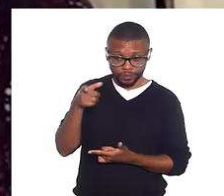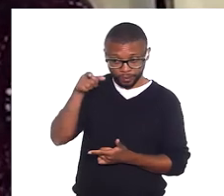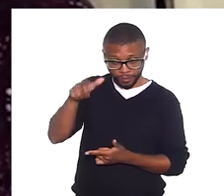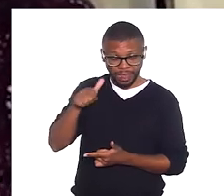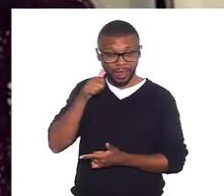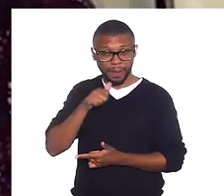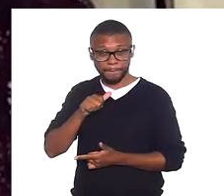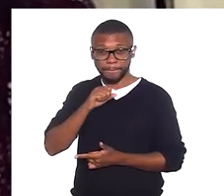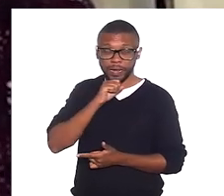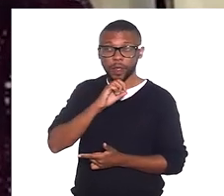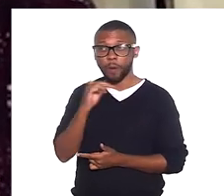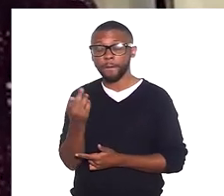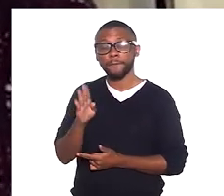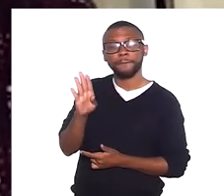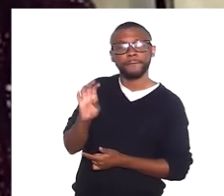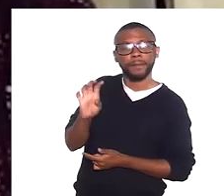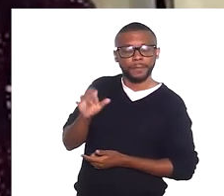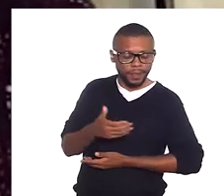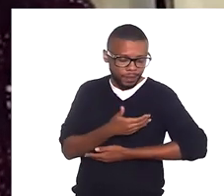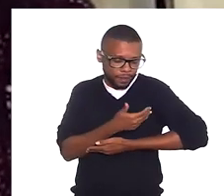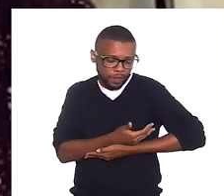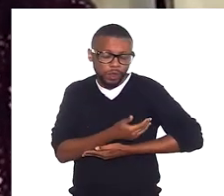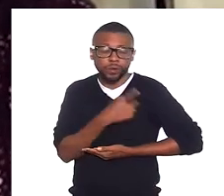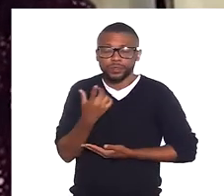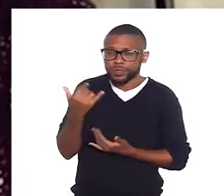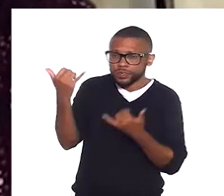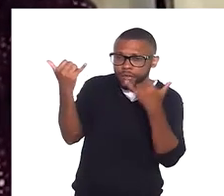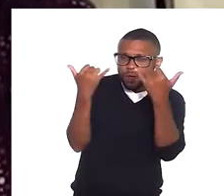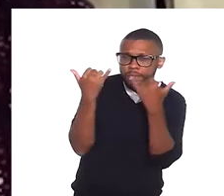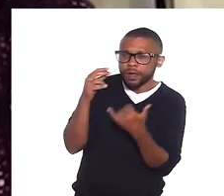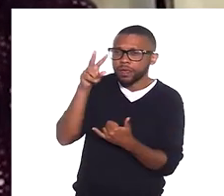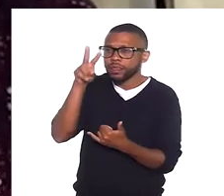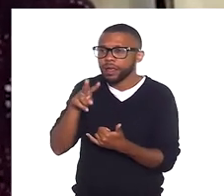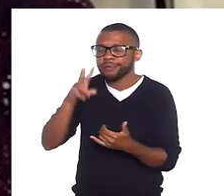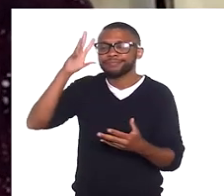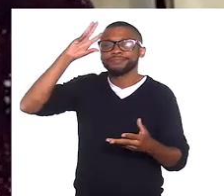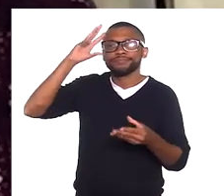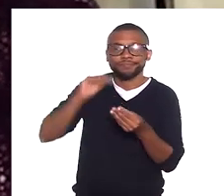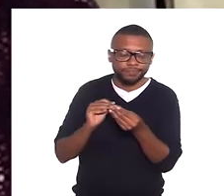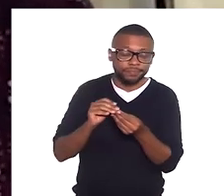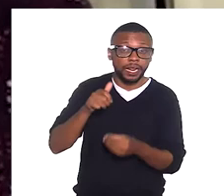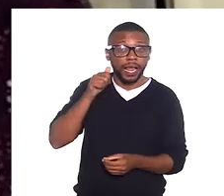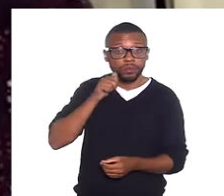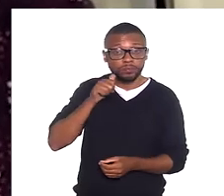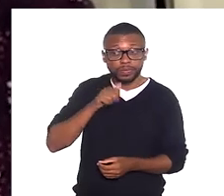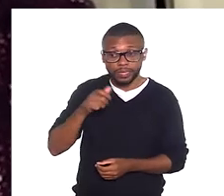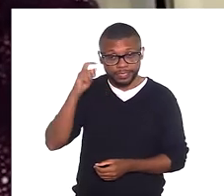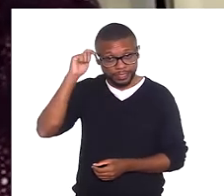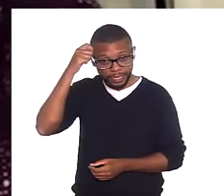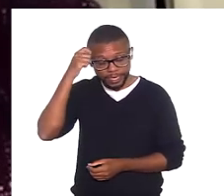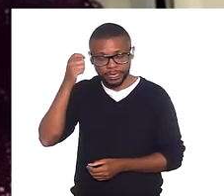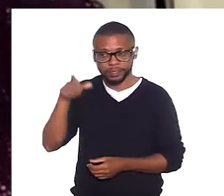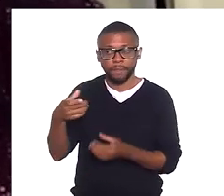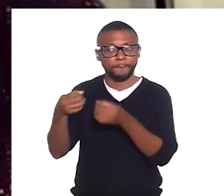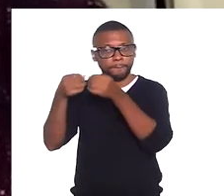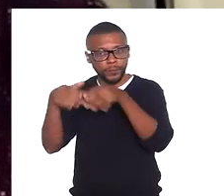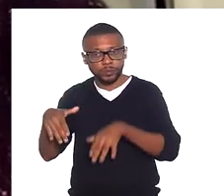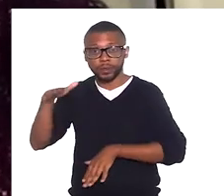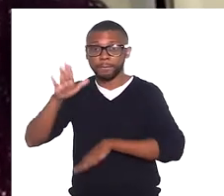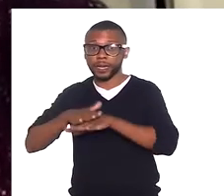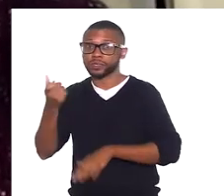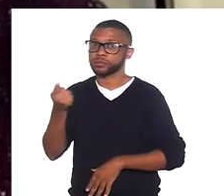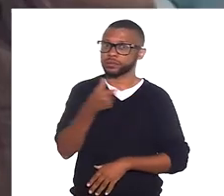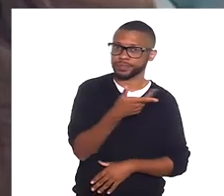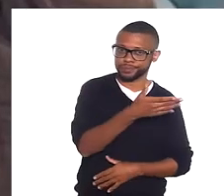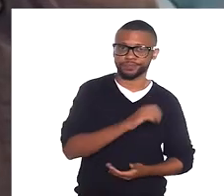como para os bebês, e de verdade leva, porque a gente, quando olha os dados sobre morte materna, inevitavelmente as mulheres negras estão no